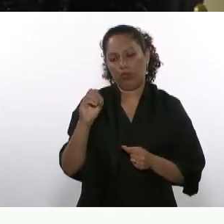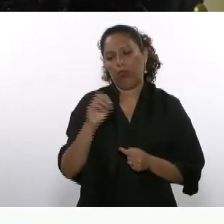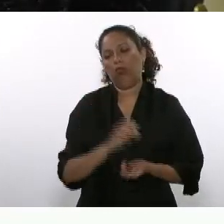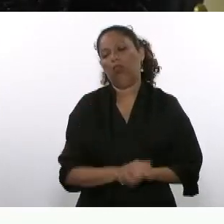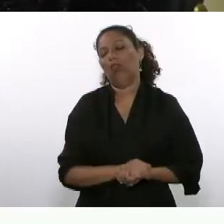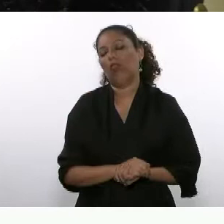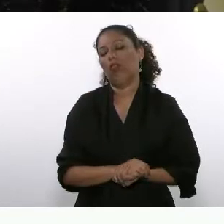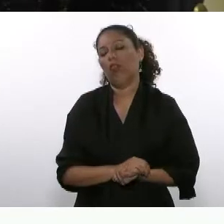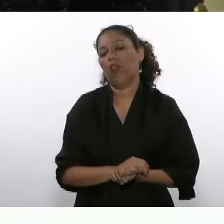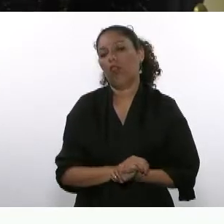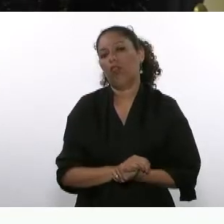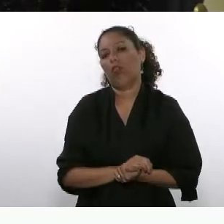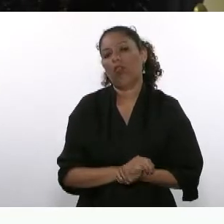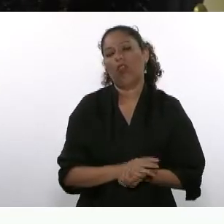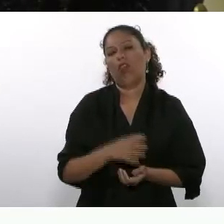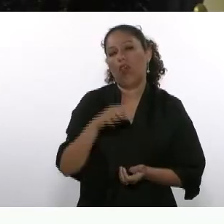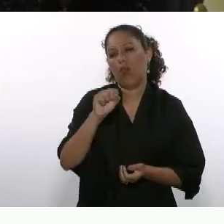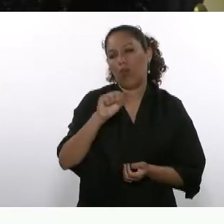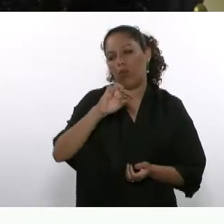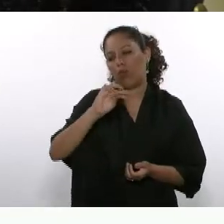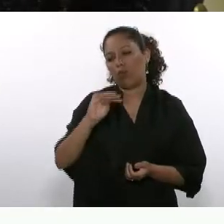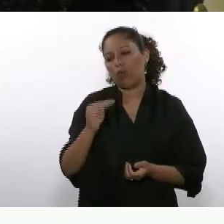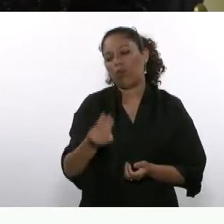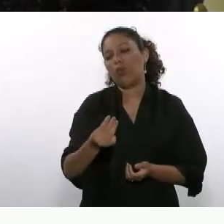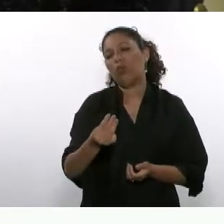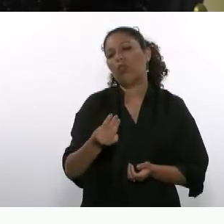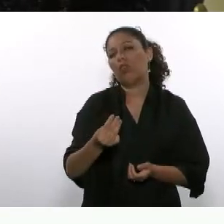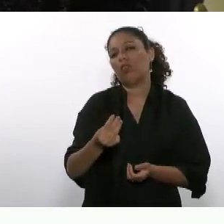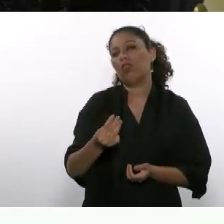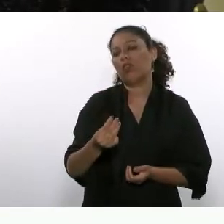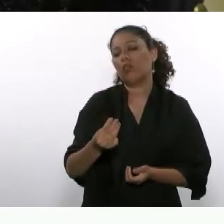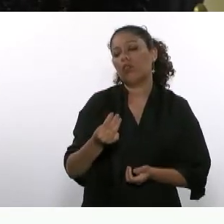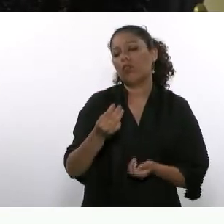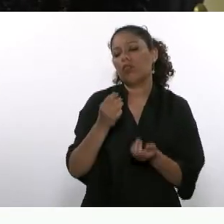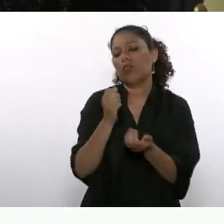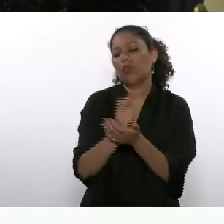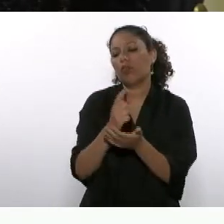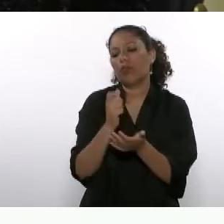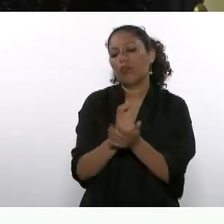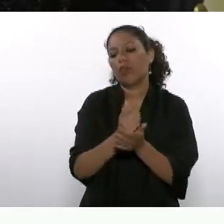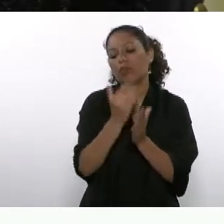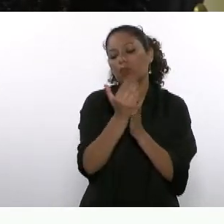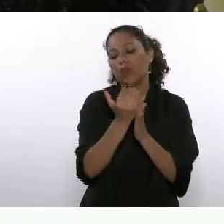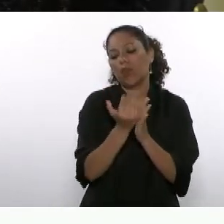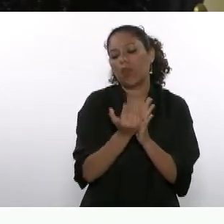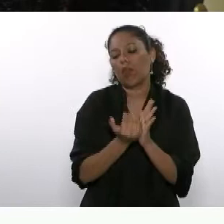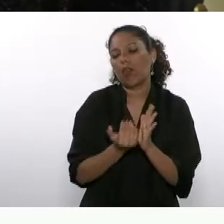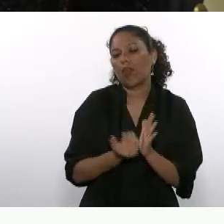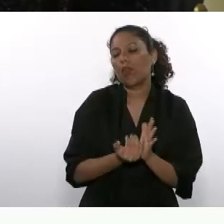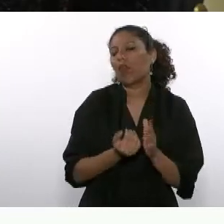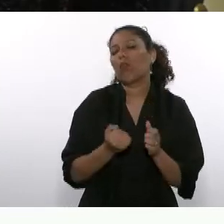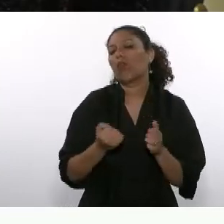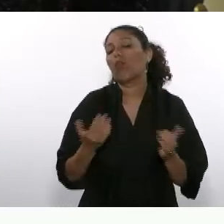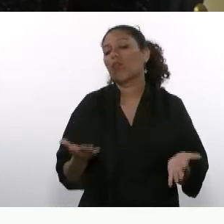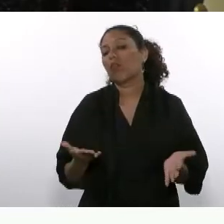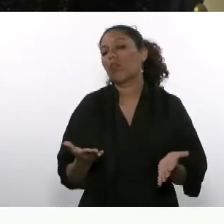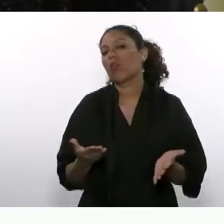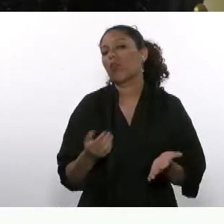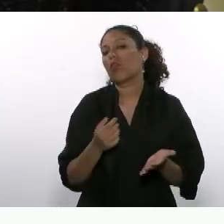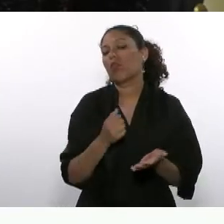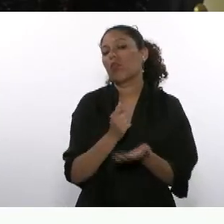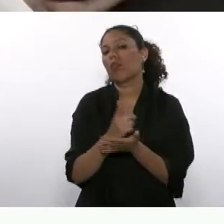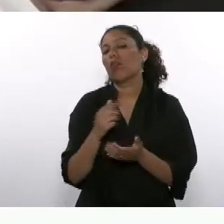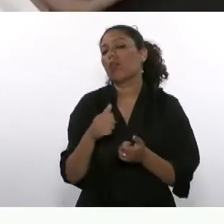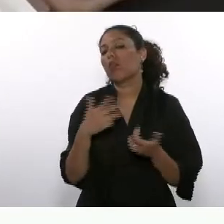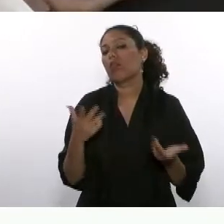de 8 milhões aproximadamente, e qual a proporção de gasto operacional da Turisrio com esse orçamento?